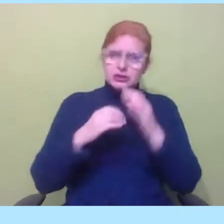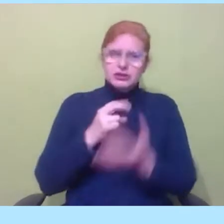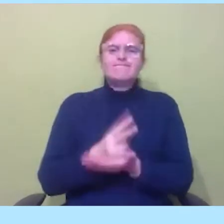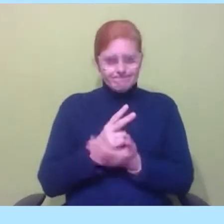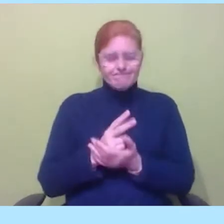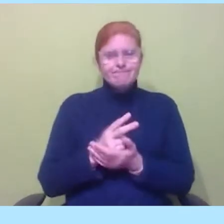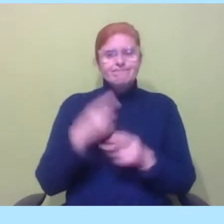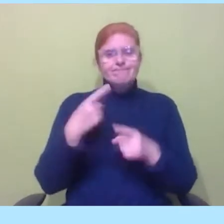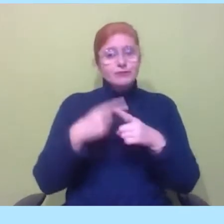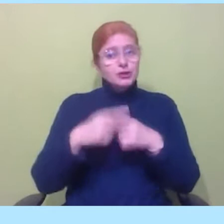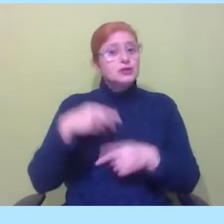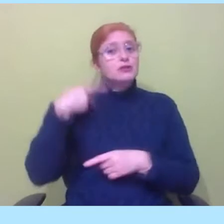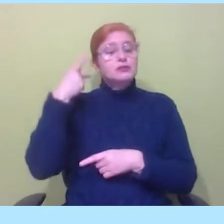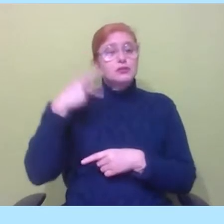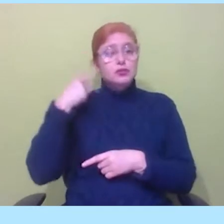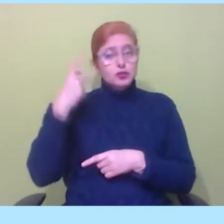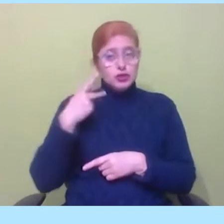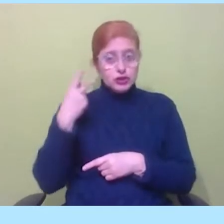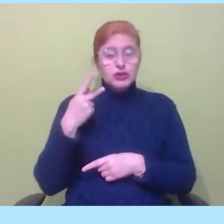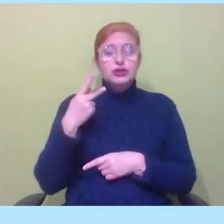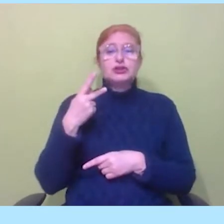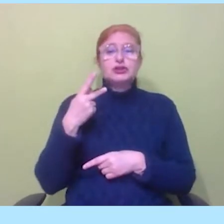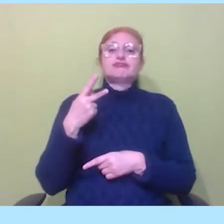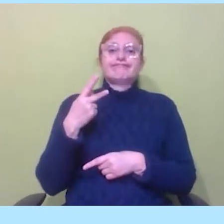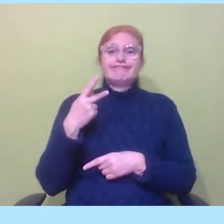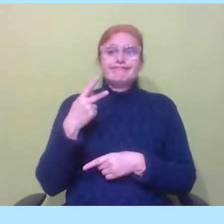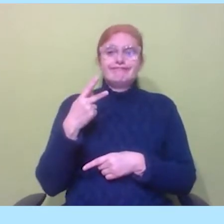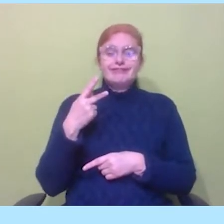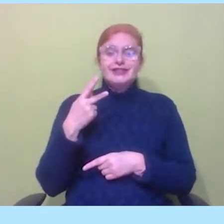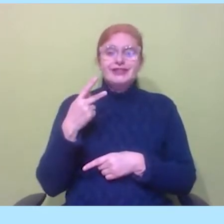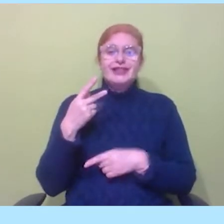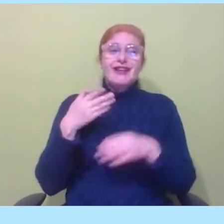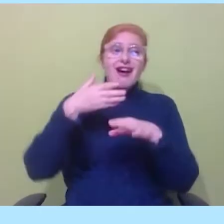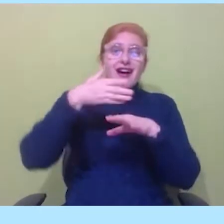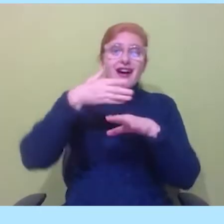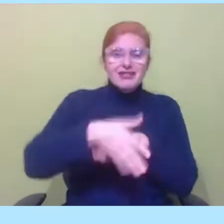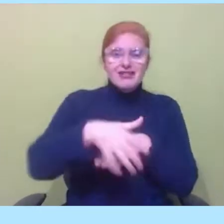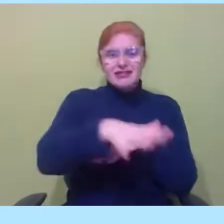pelos meios mais inseguros, que são controlados.